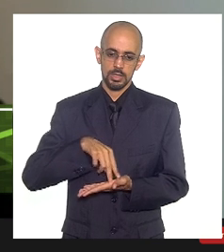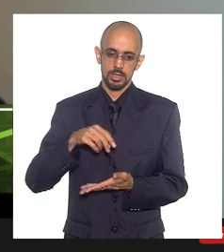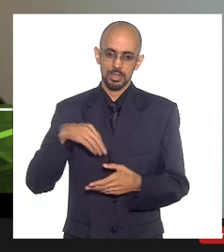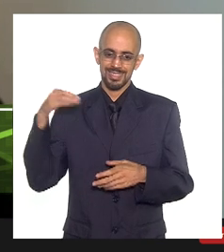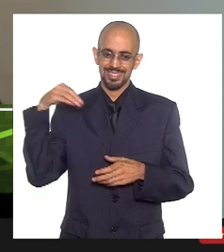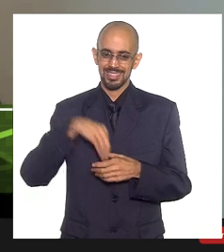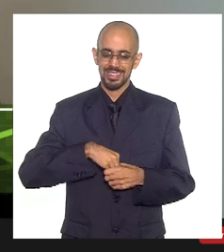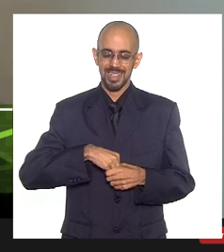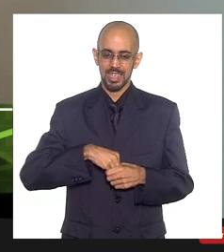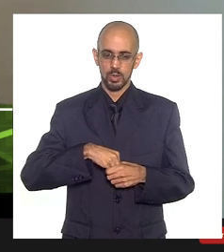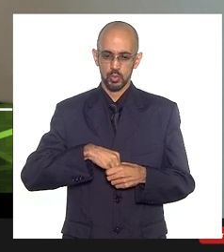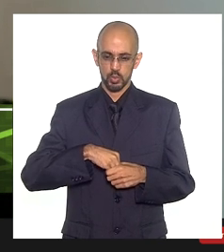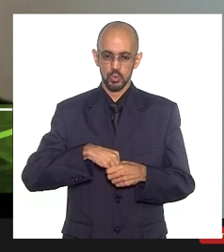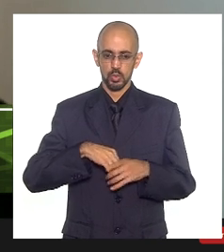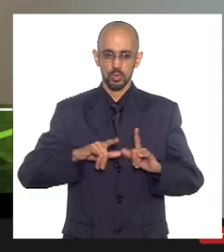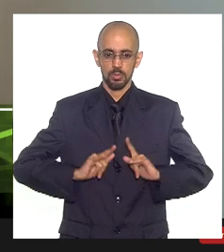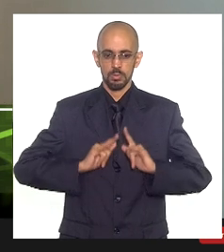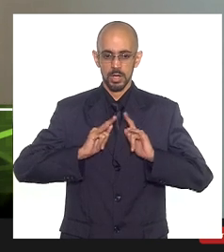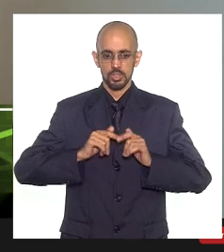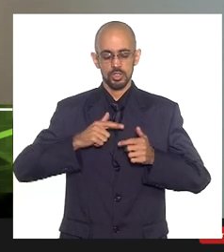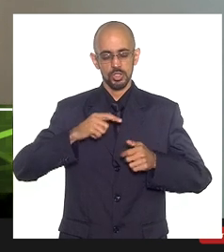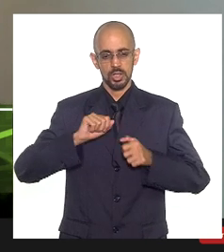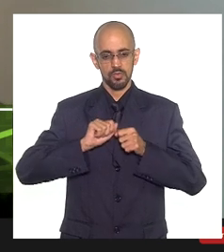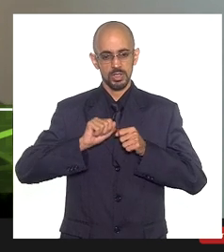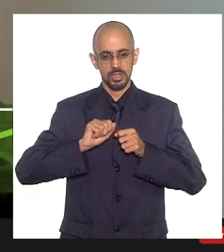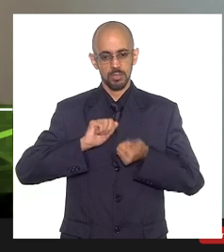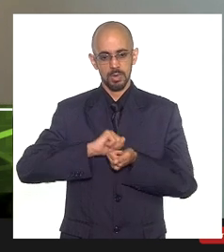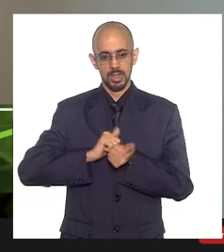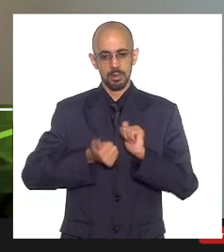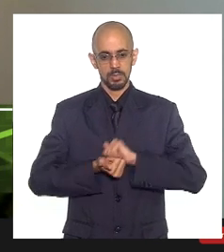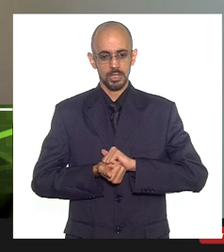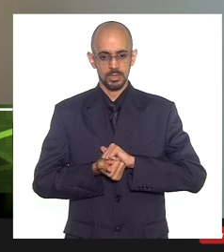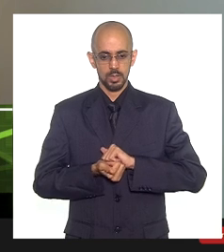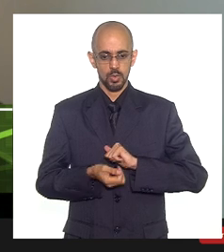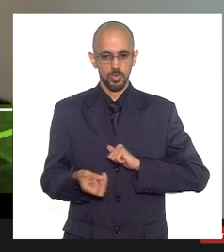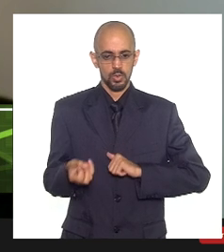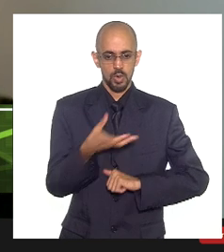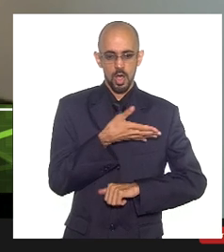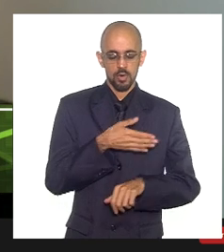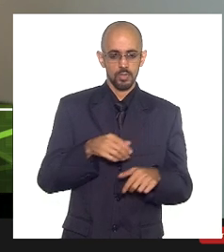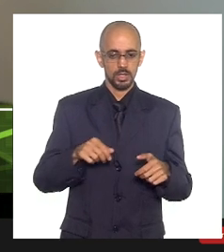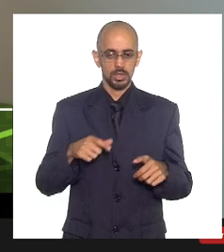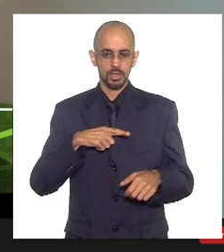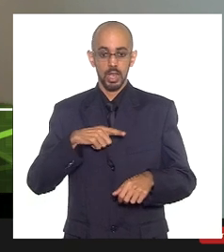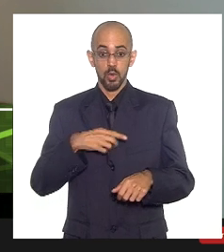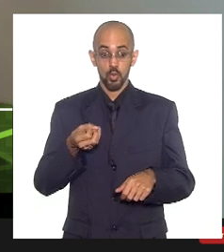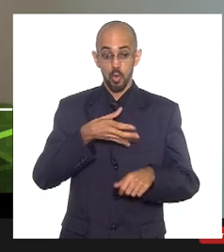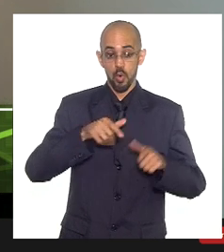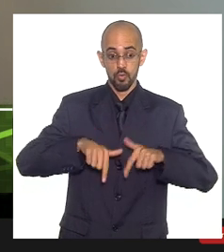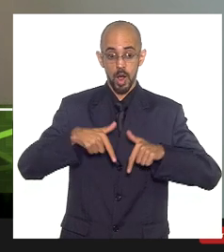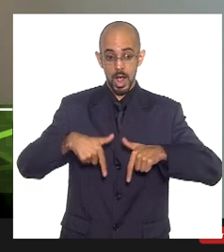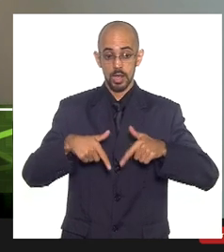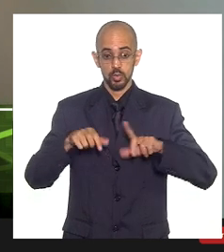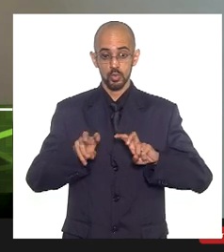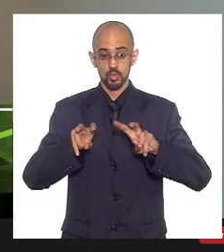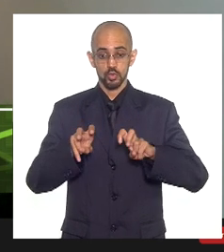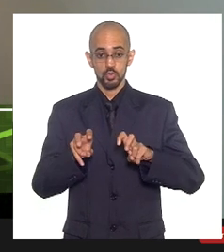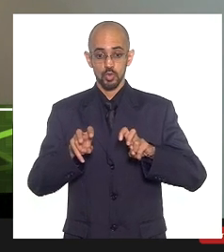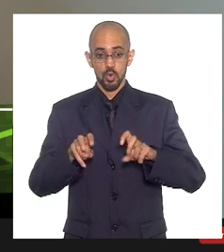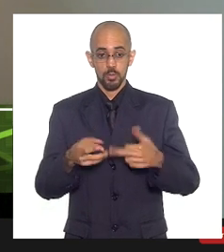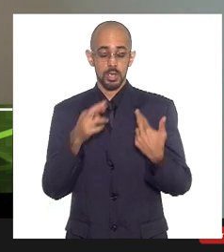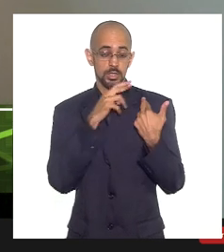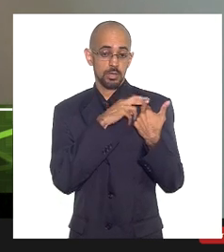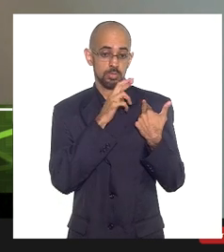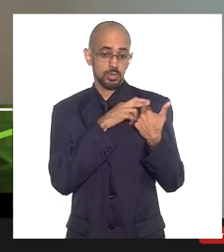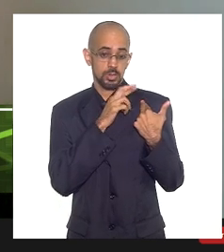por uma reestruturação ontem foi publicado um novo ato sobre as atribuições e a